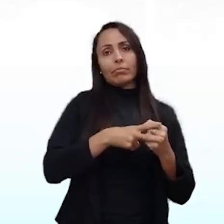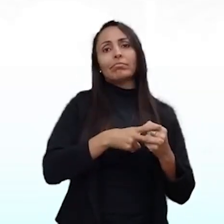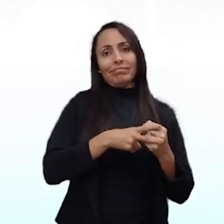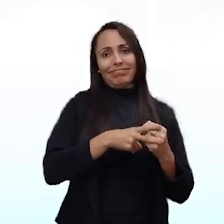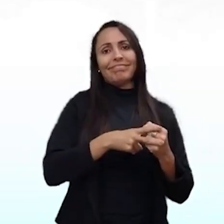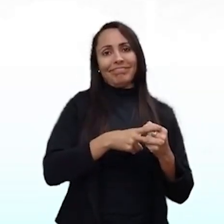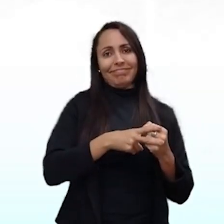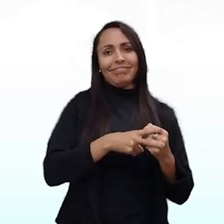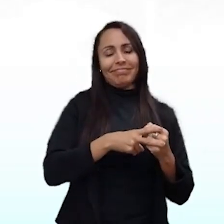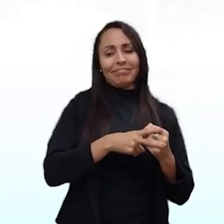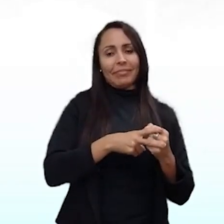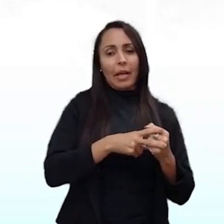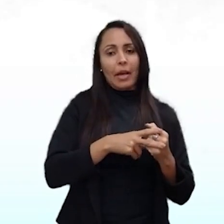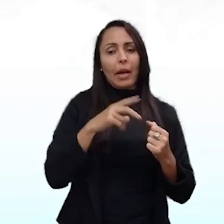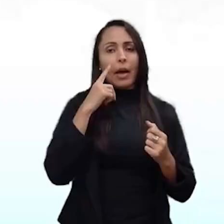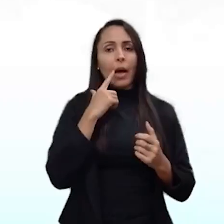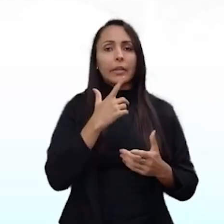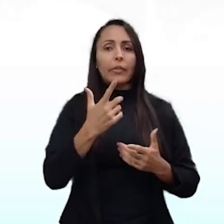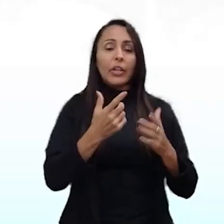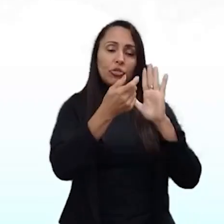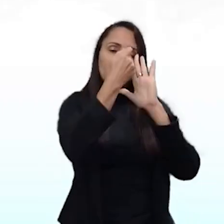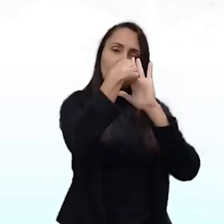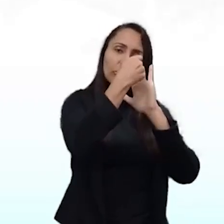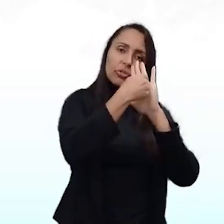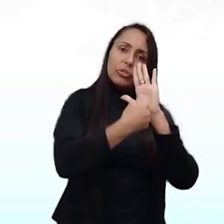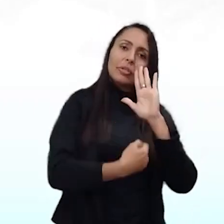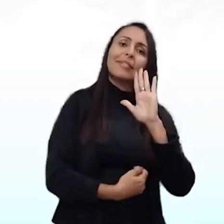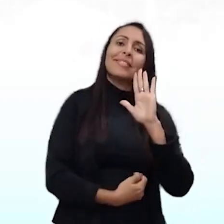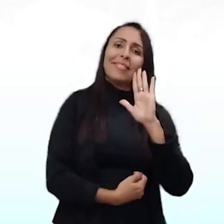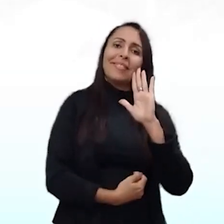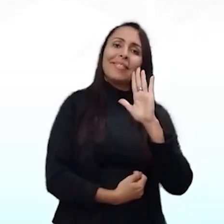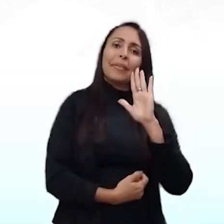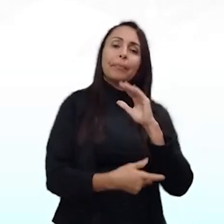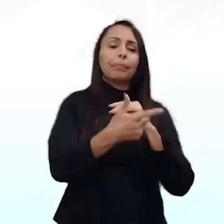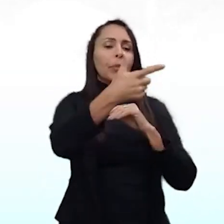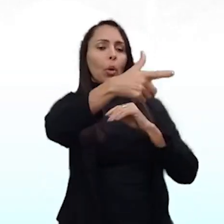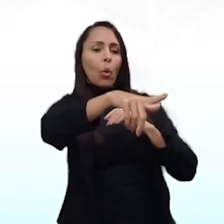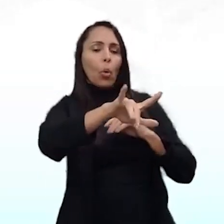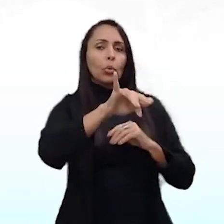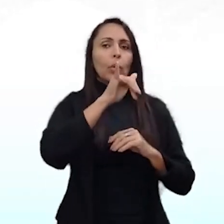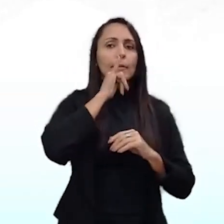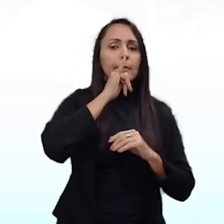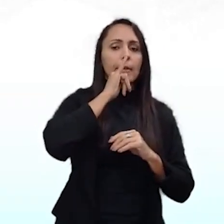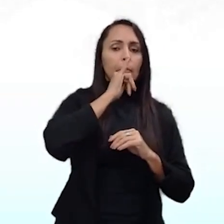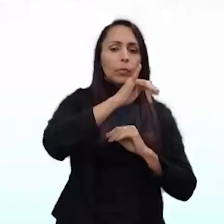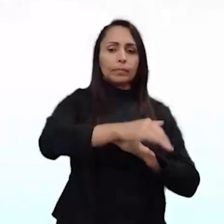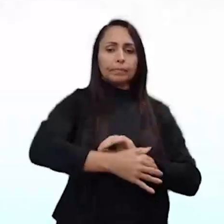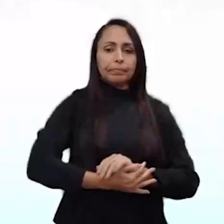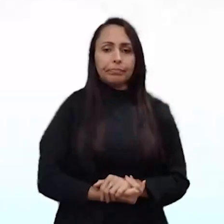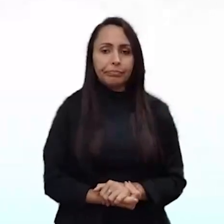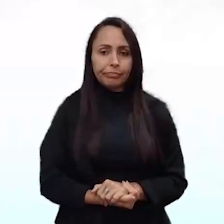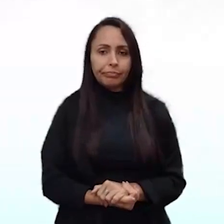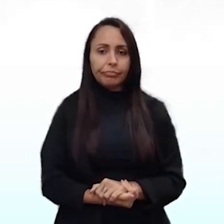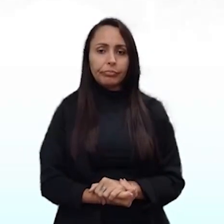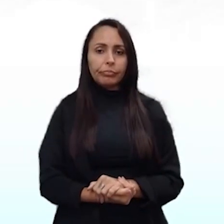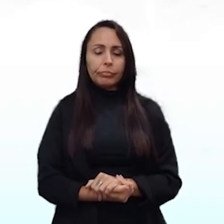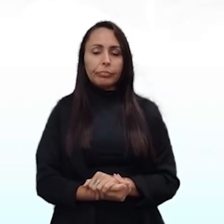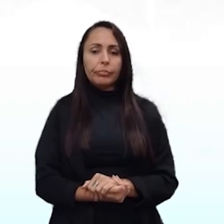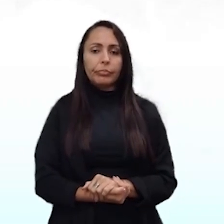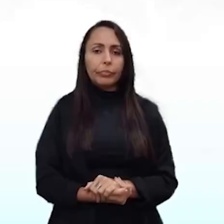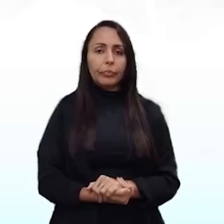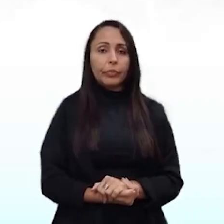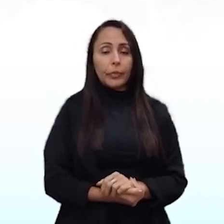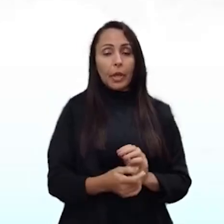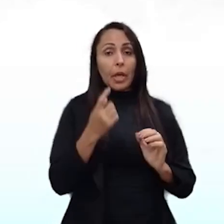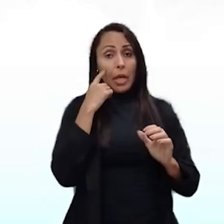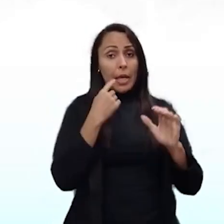A linguagem verbal aí através da escrita. Outro exemplo da linguagem verbal. Olha aí, ó. Esse texto também